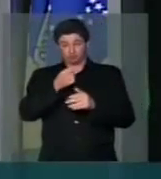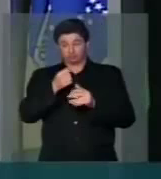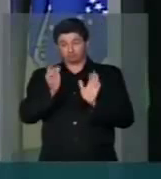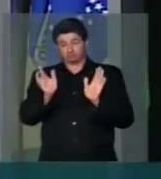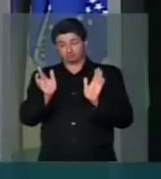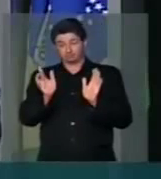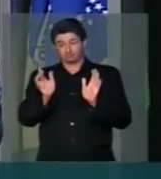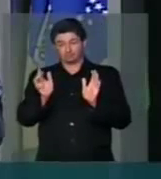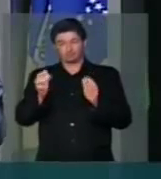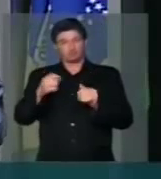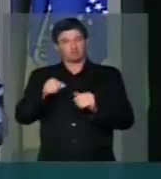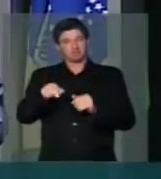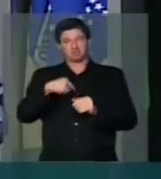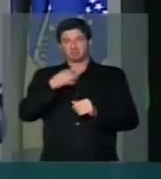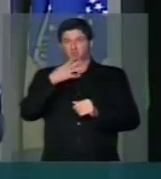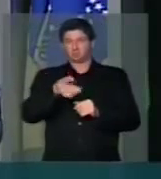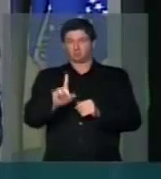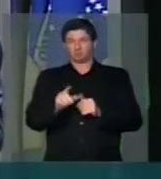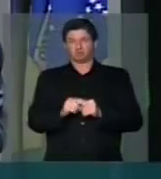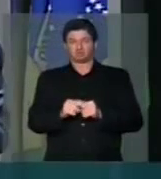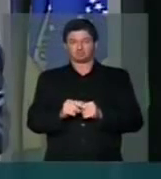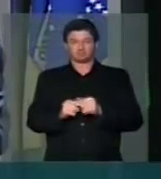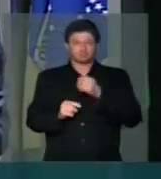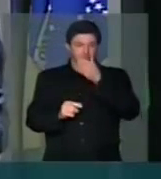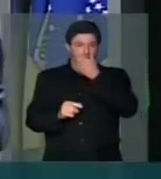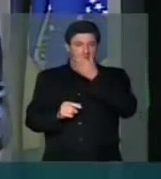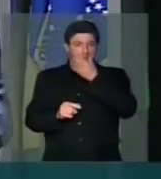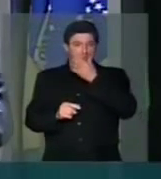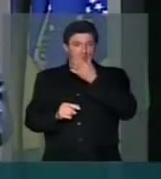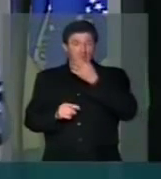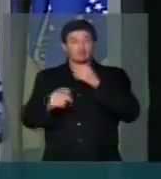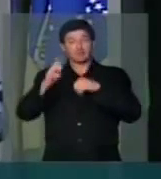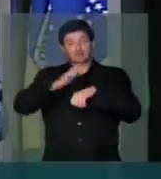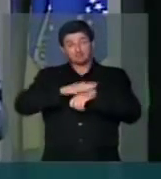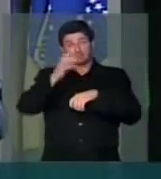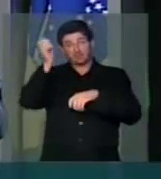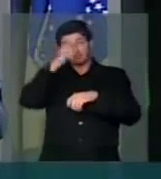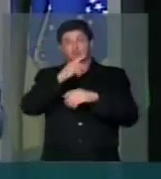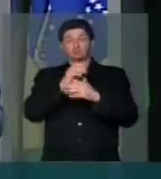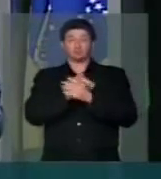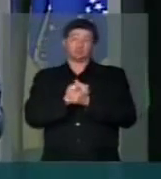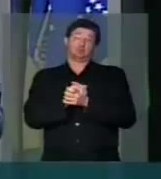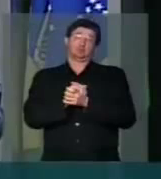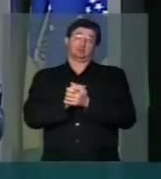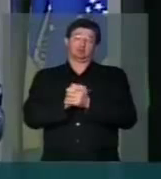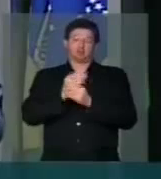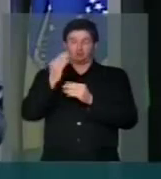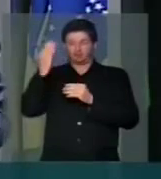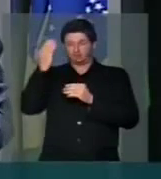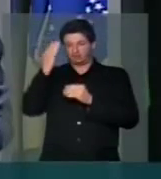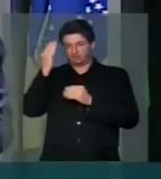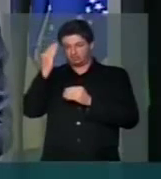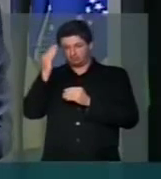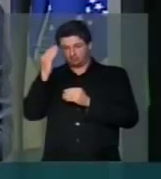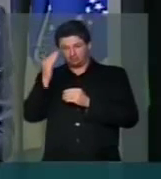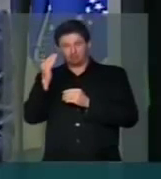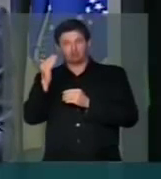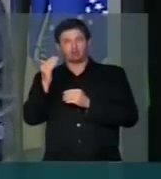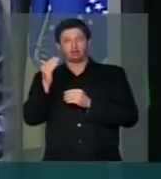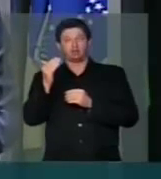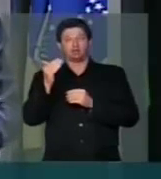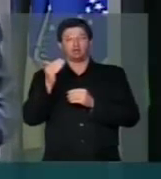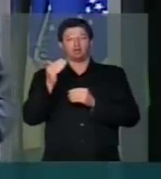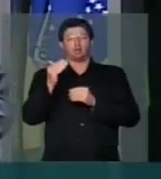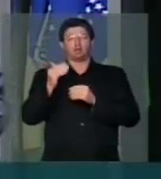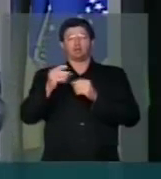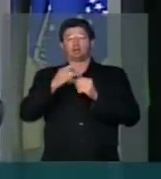diz: esta eu não conheço. Fica cada vez mais difícil compreender, na